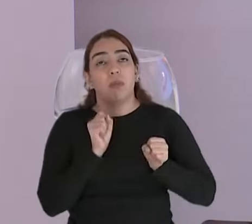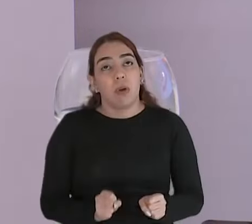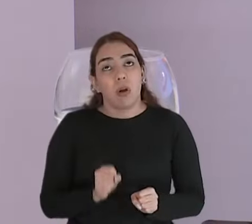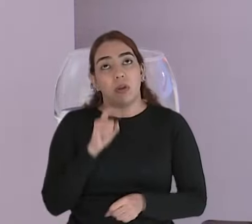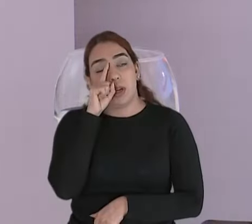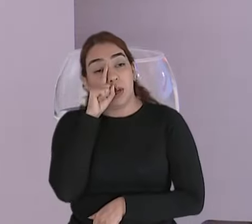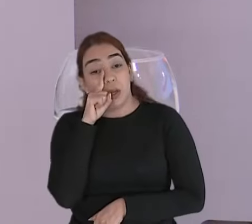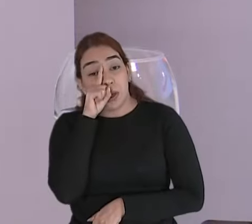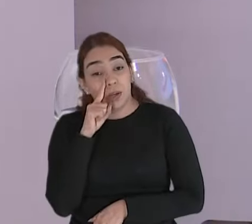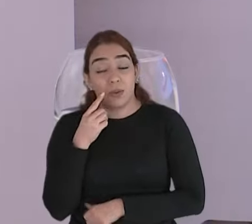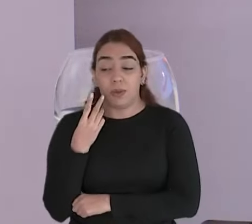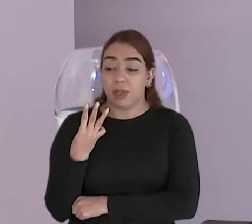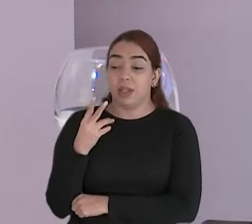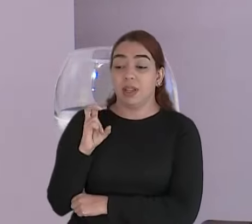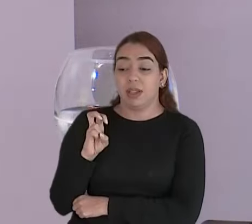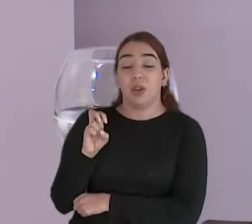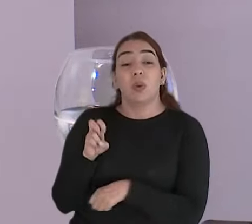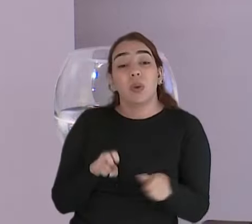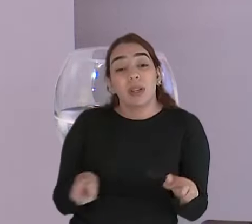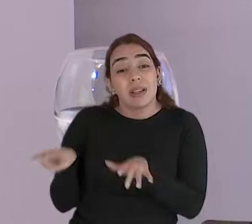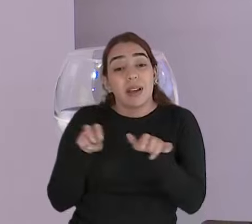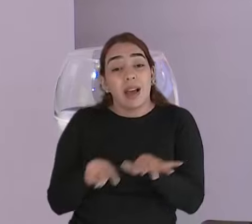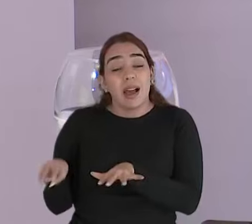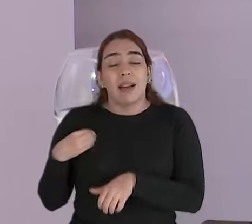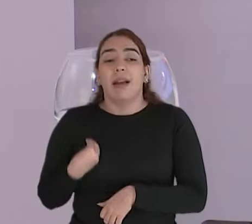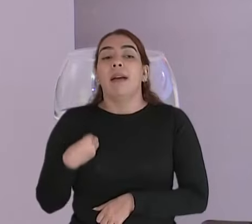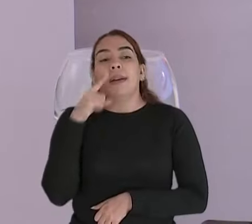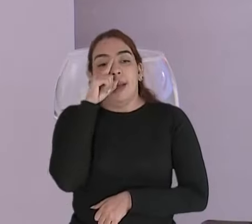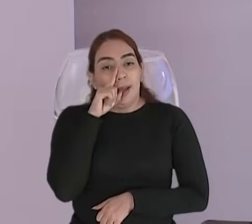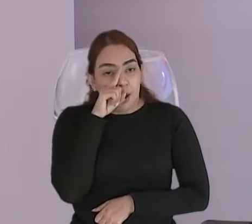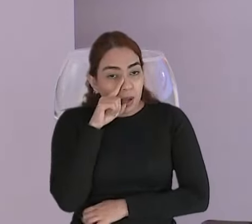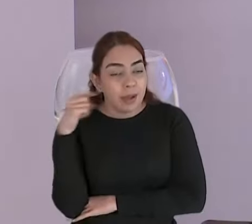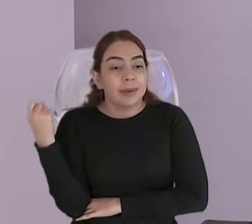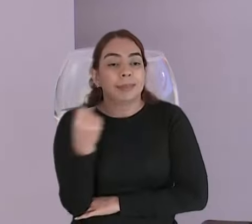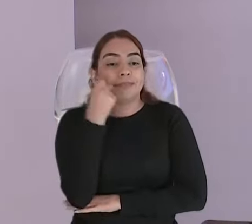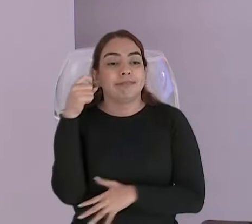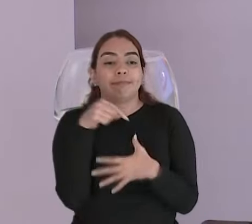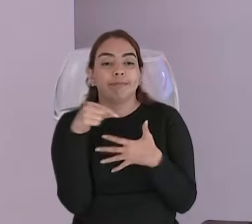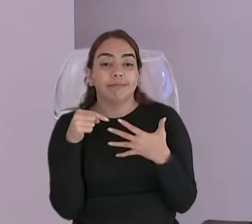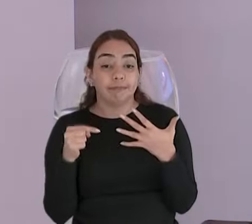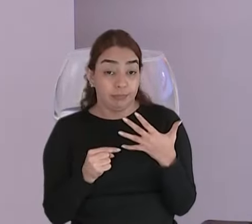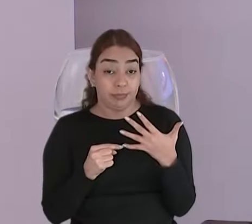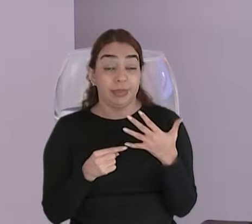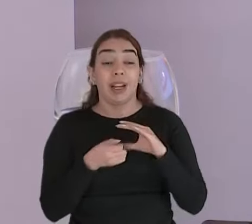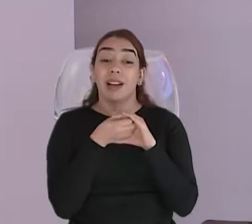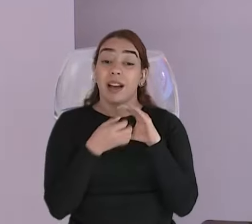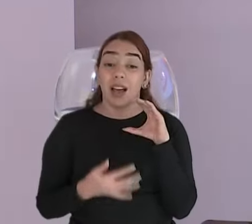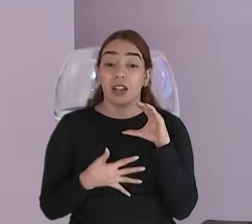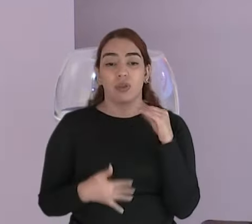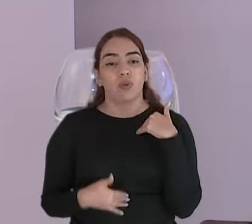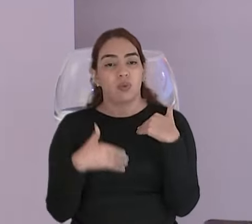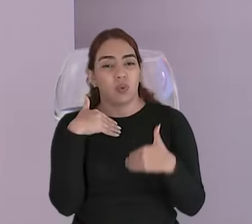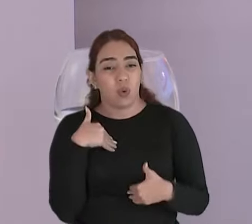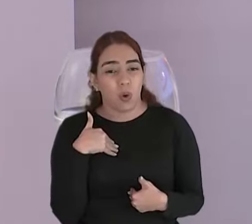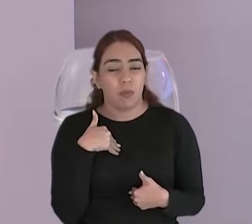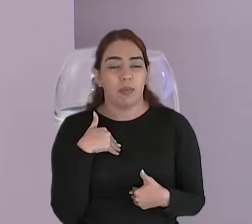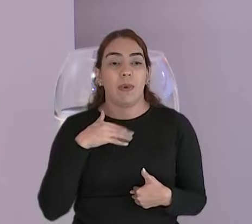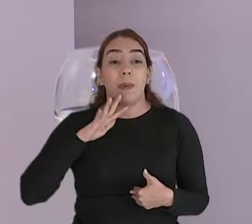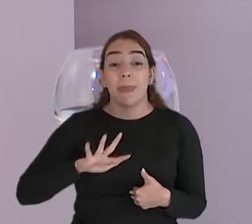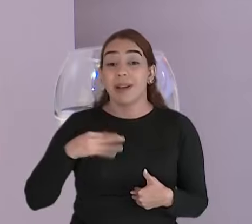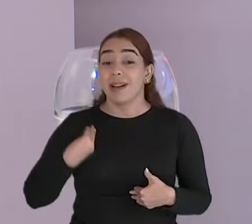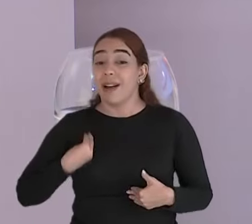com menos de 35 semanas tem um risco maior. Então, são todas condições que a gente vê que estão relacionadas à nossa vida